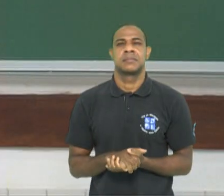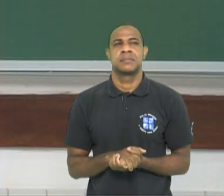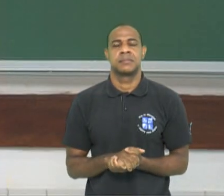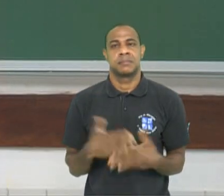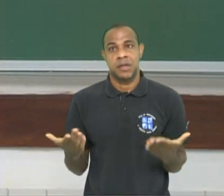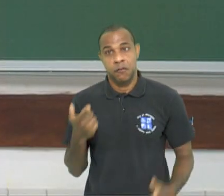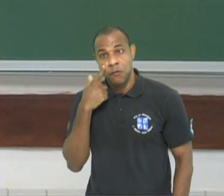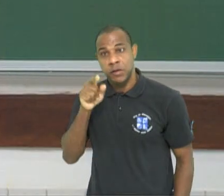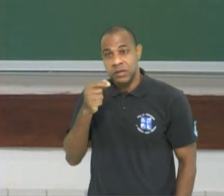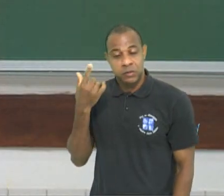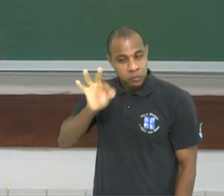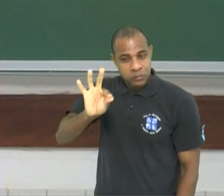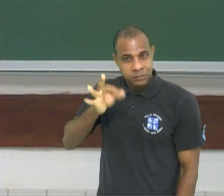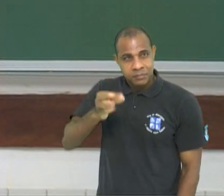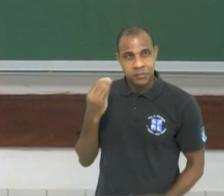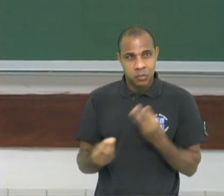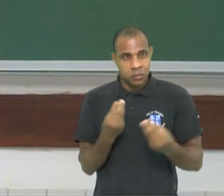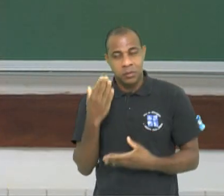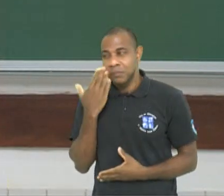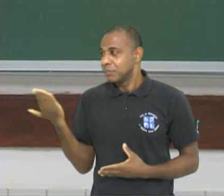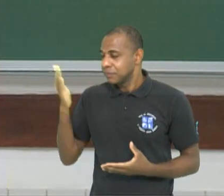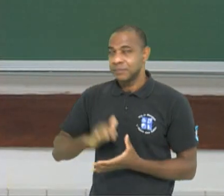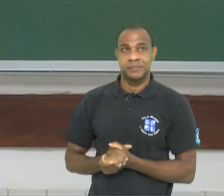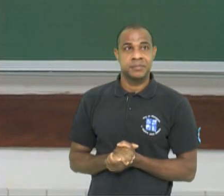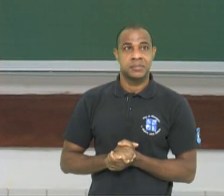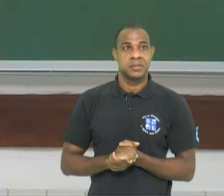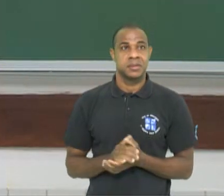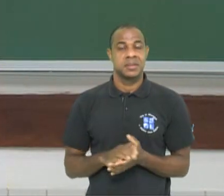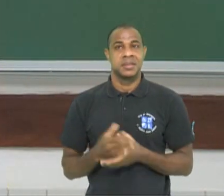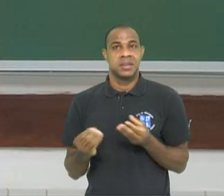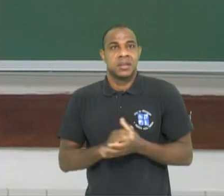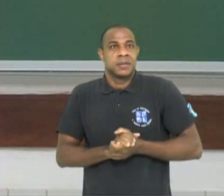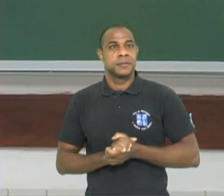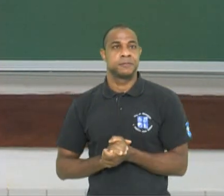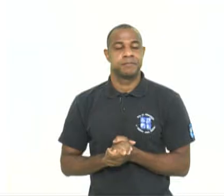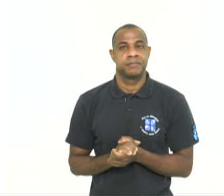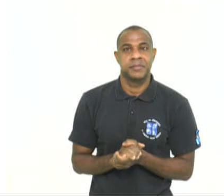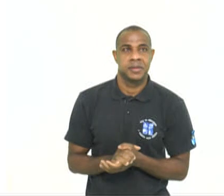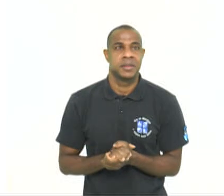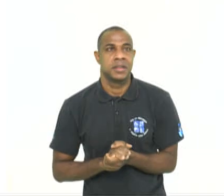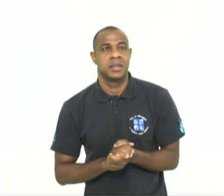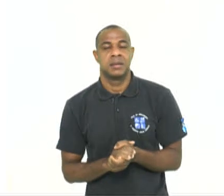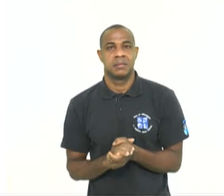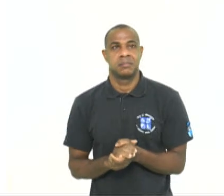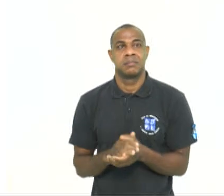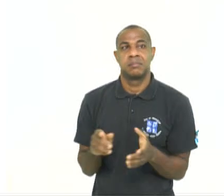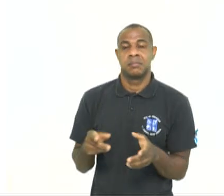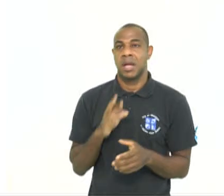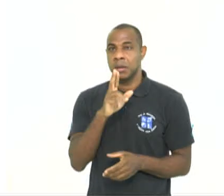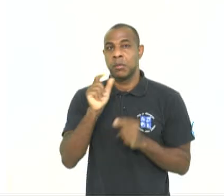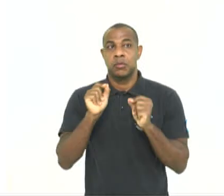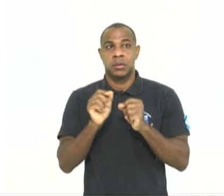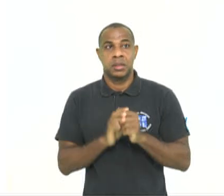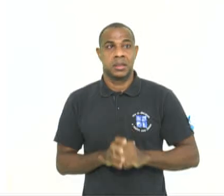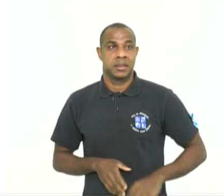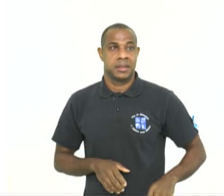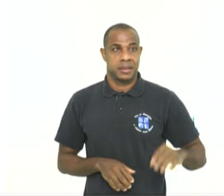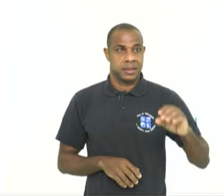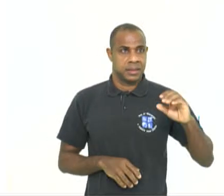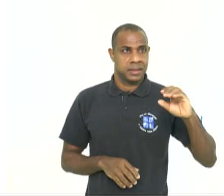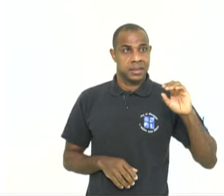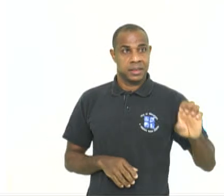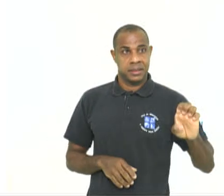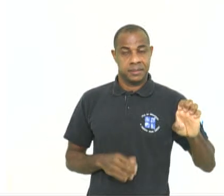Vamos ver se vocês acertaram então, gente? Então, relacionado ali à medula óssea vermelha, a função específica é produzir as células do sangue, né? Os